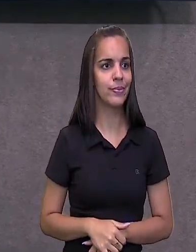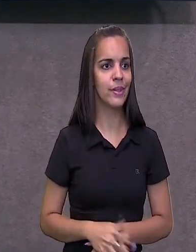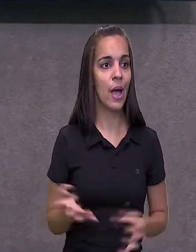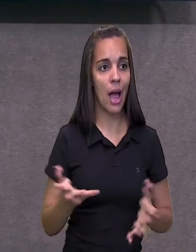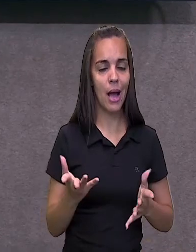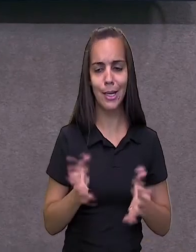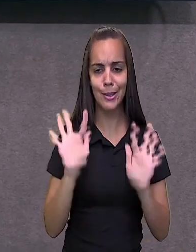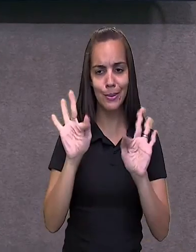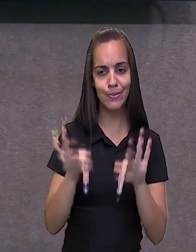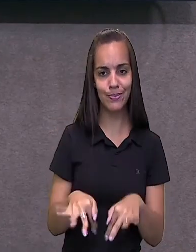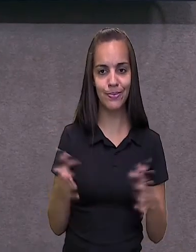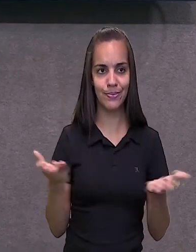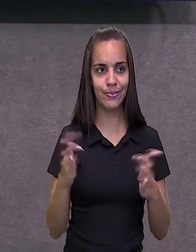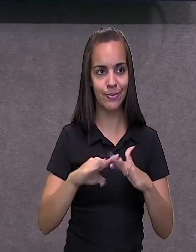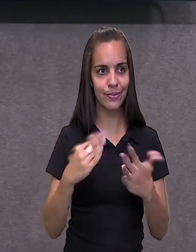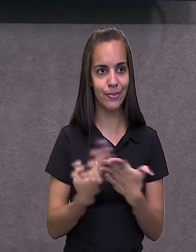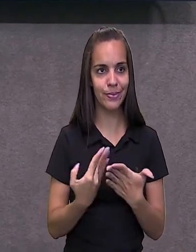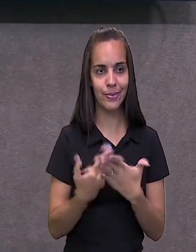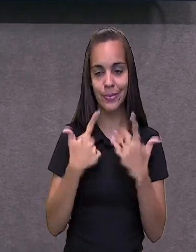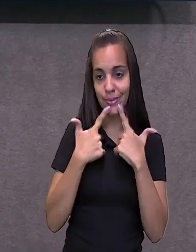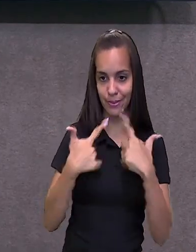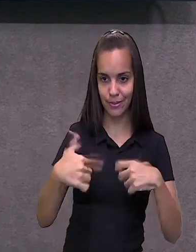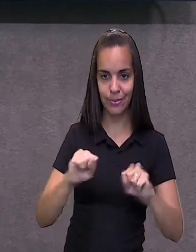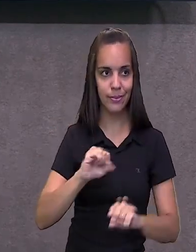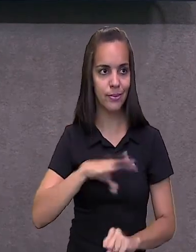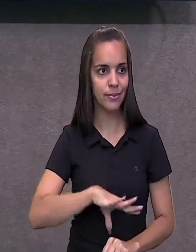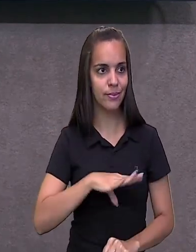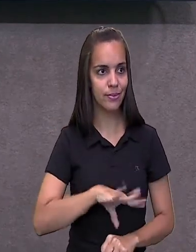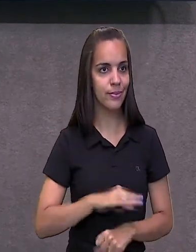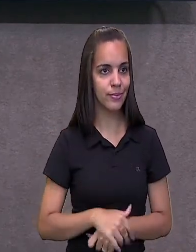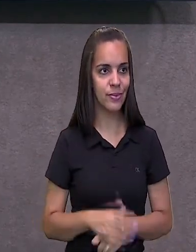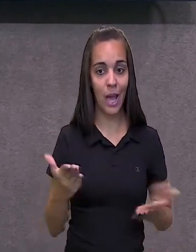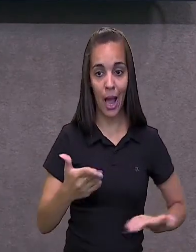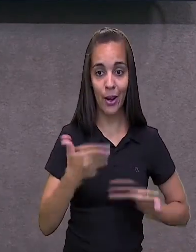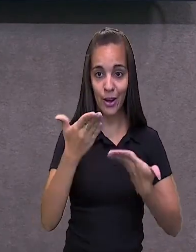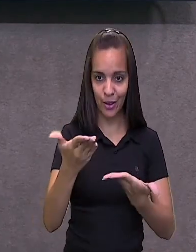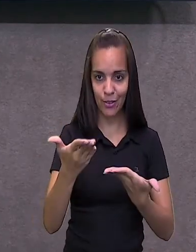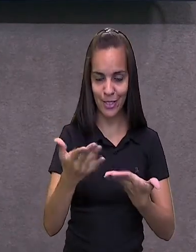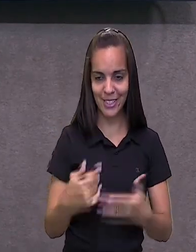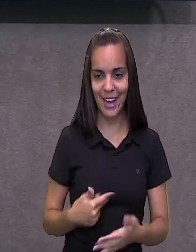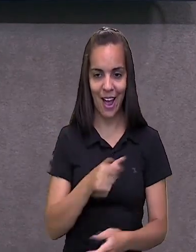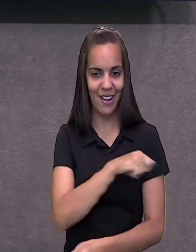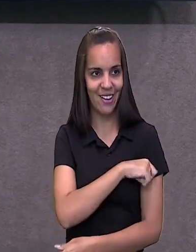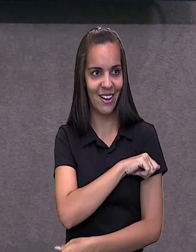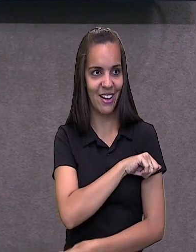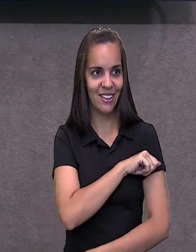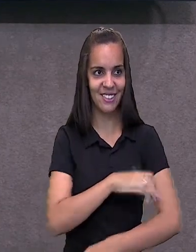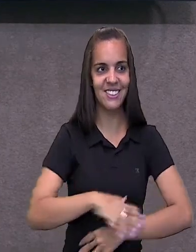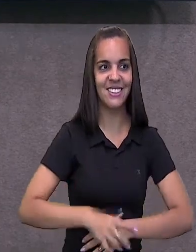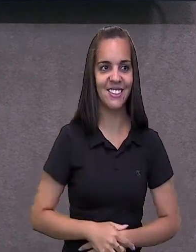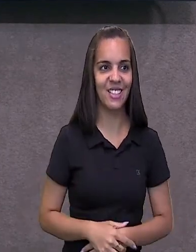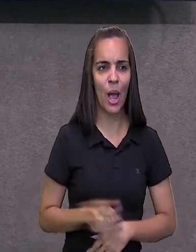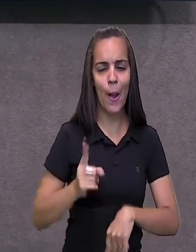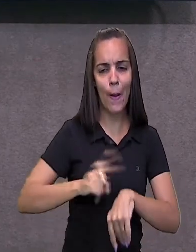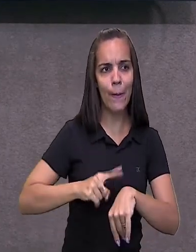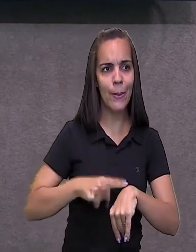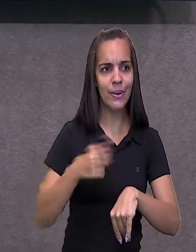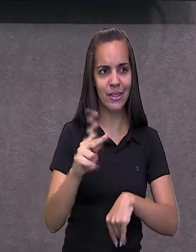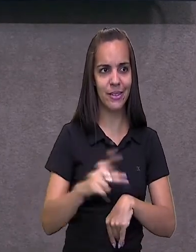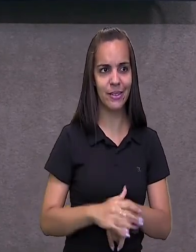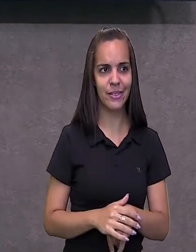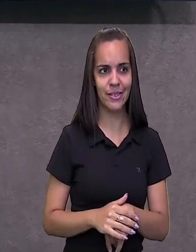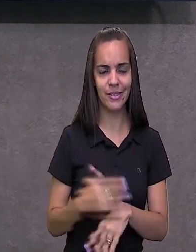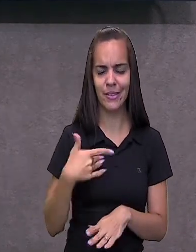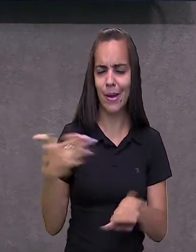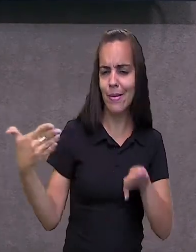a nossa aula de língua portuguesa. Agora é com vocês, estudantes. Isso mesmo. É momento de vocês